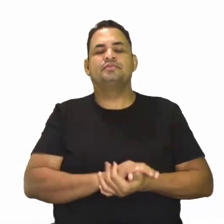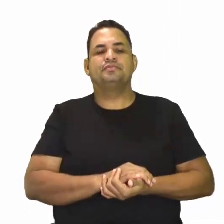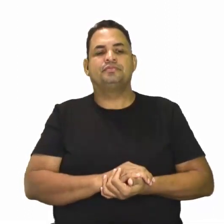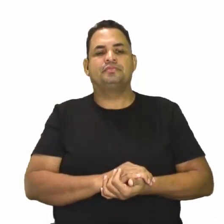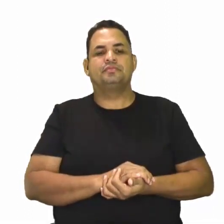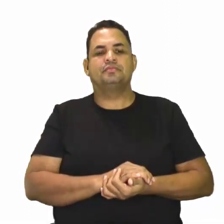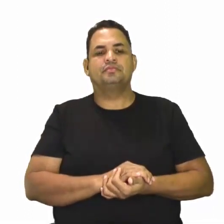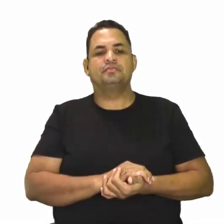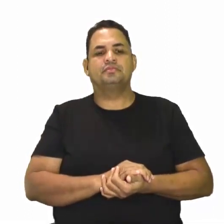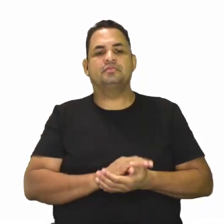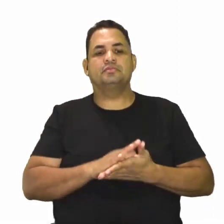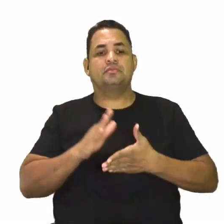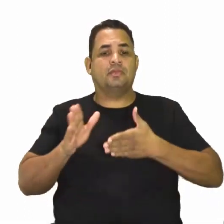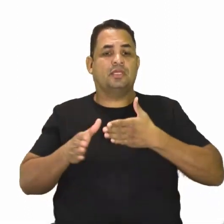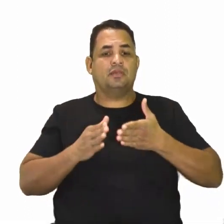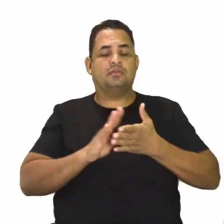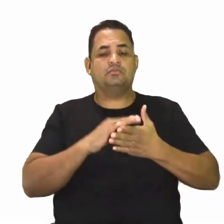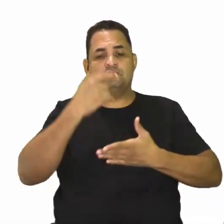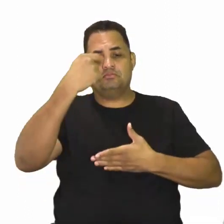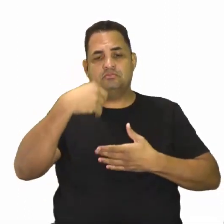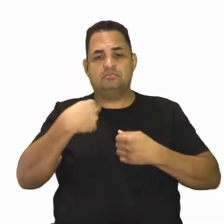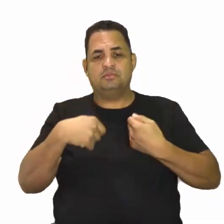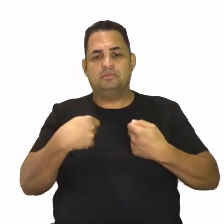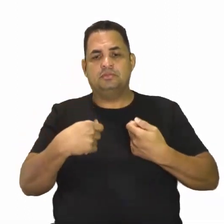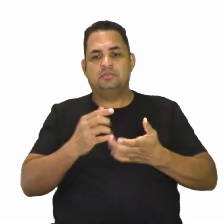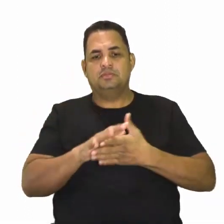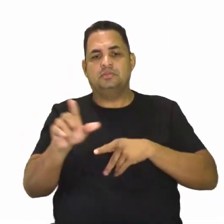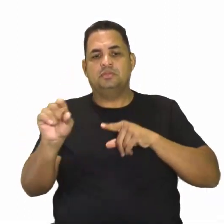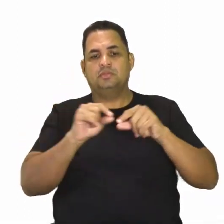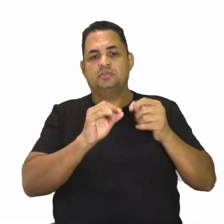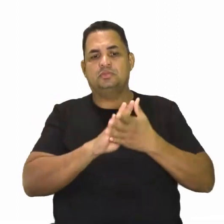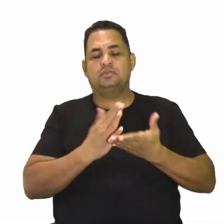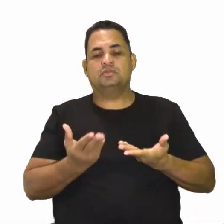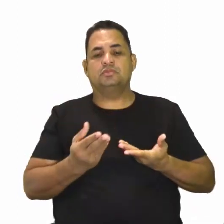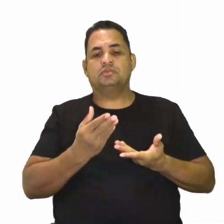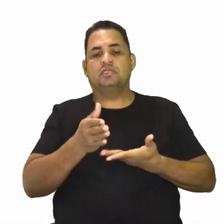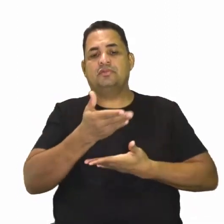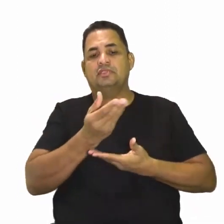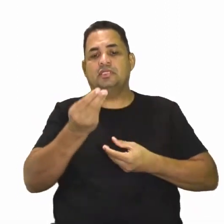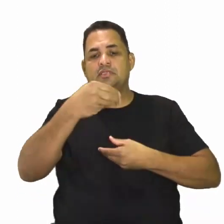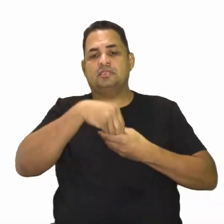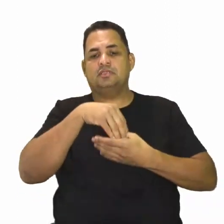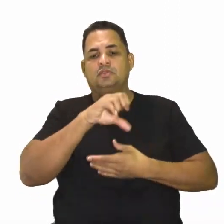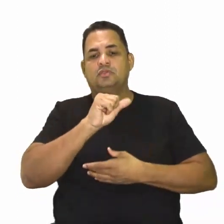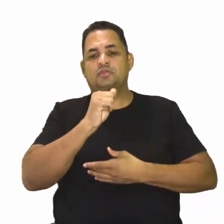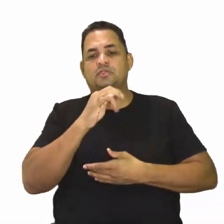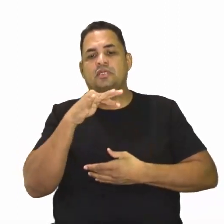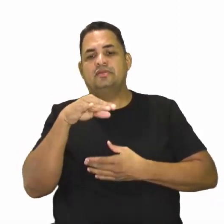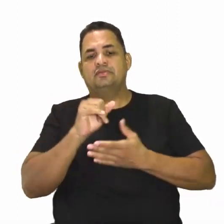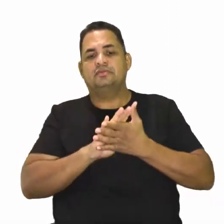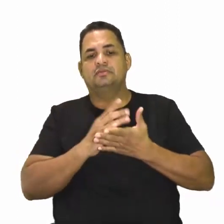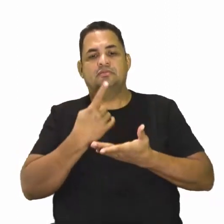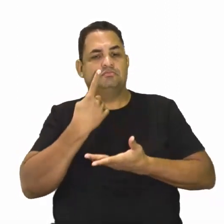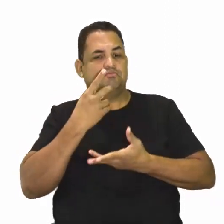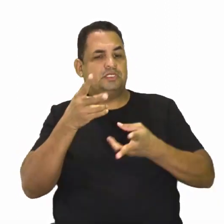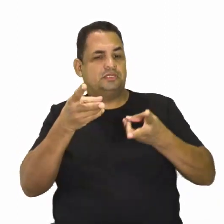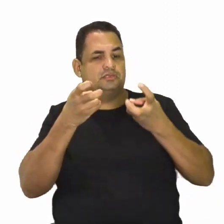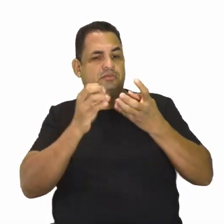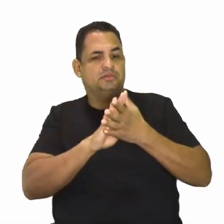O produtor precisa escolher os integrantes dos SAFs com um olhar para a